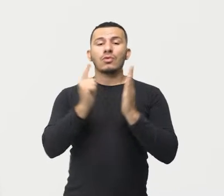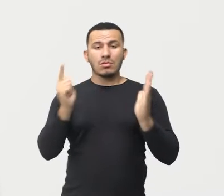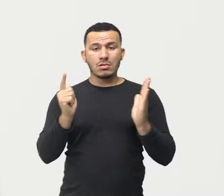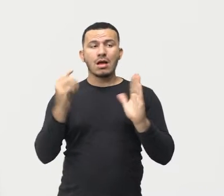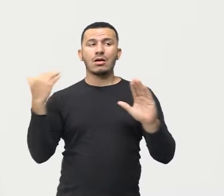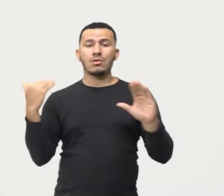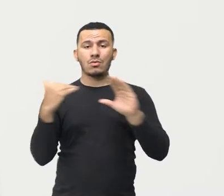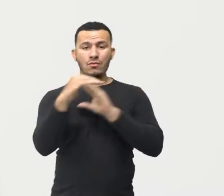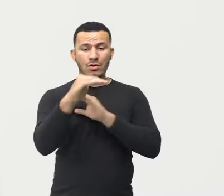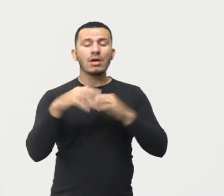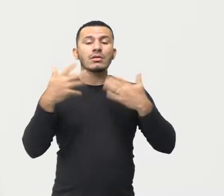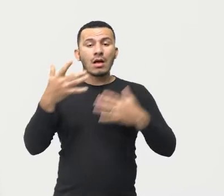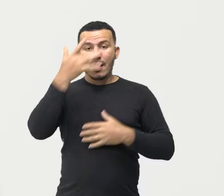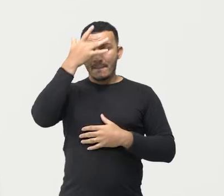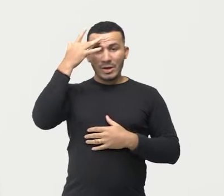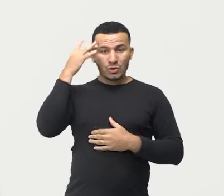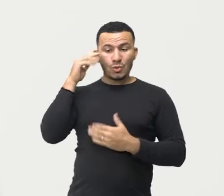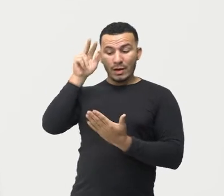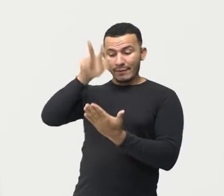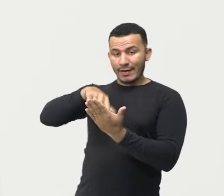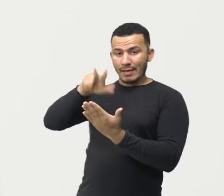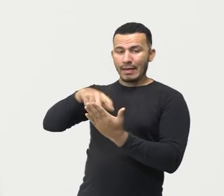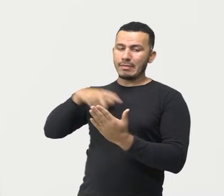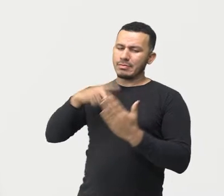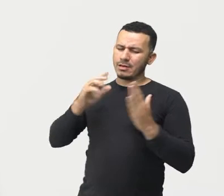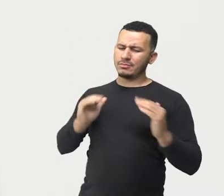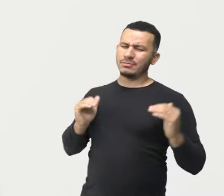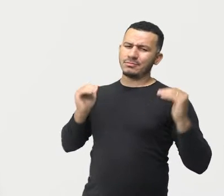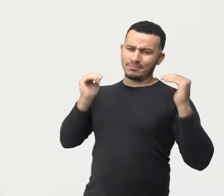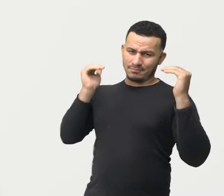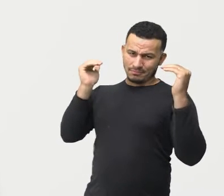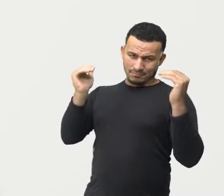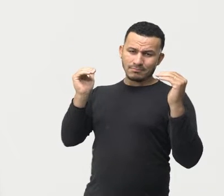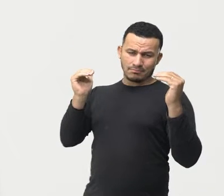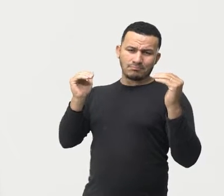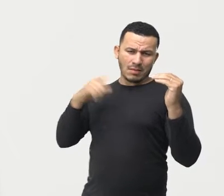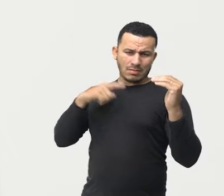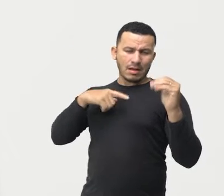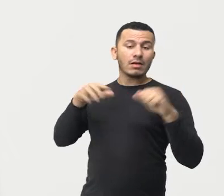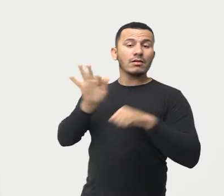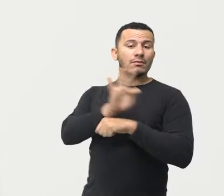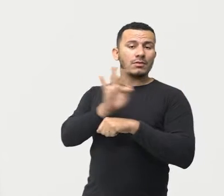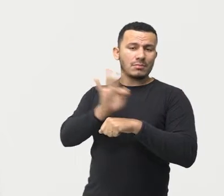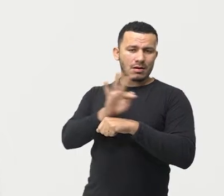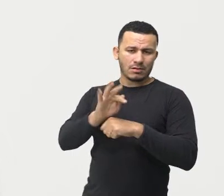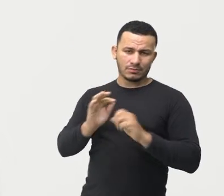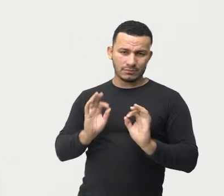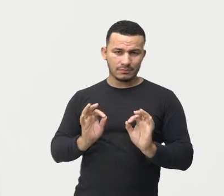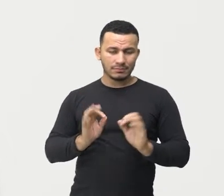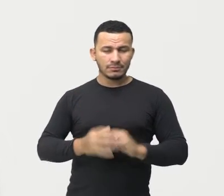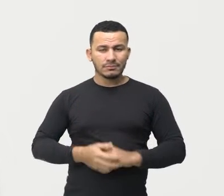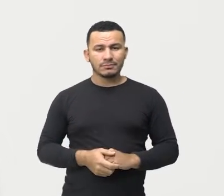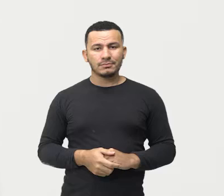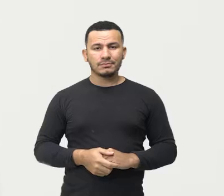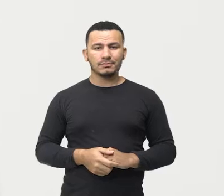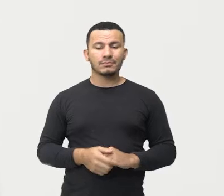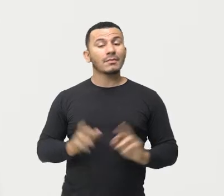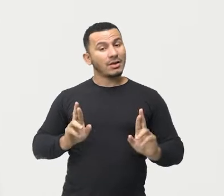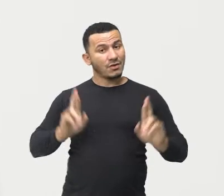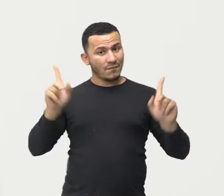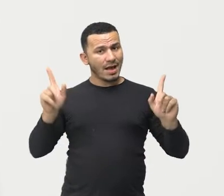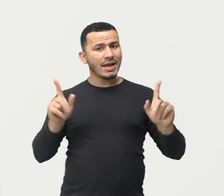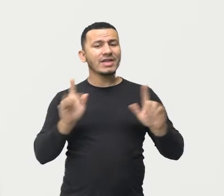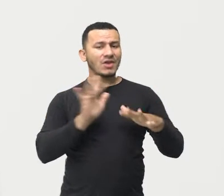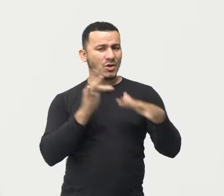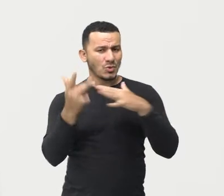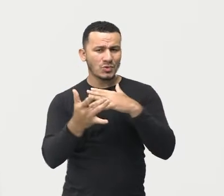jornal. Então, essa pessoa imagina que quem vai ler é aí alguém que tem uma formalidade um pouco maior, ok? É